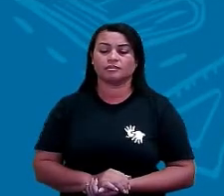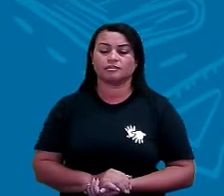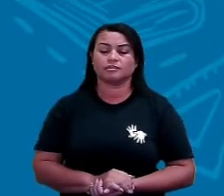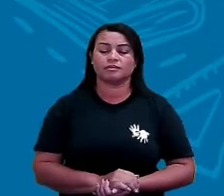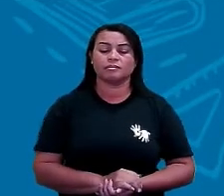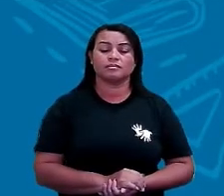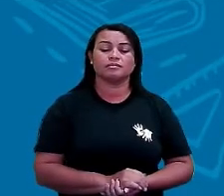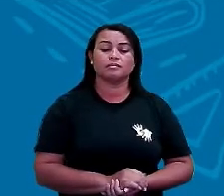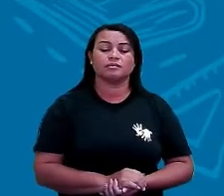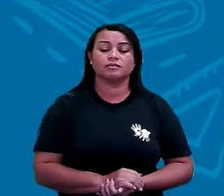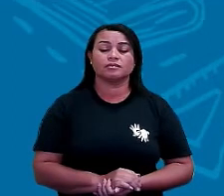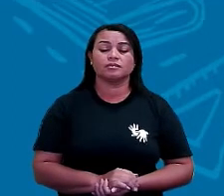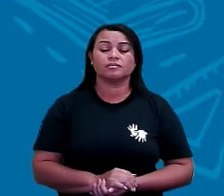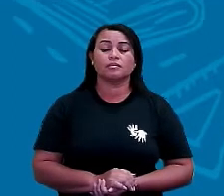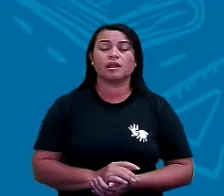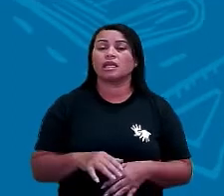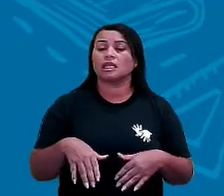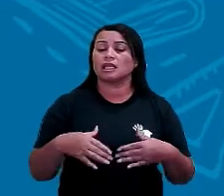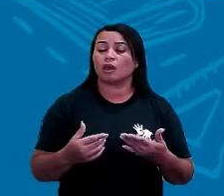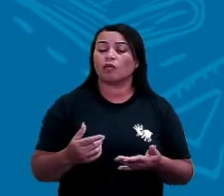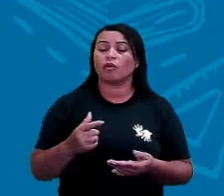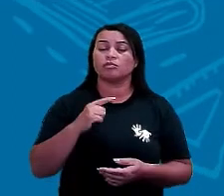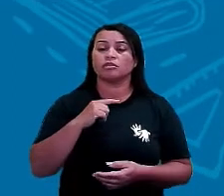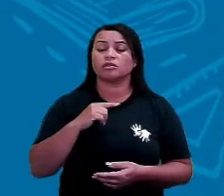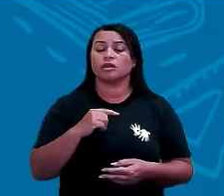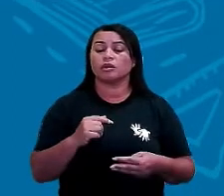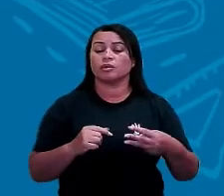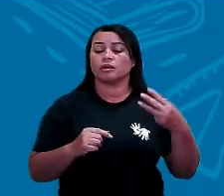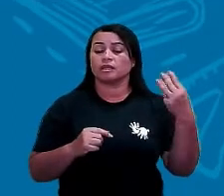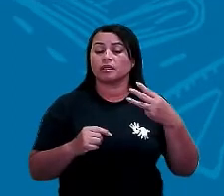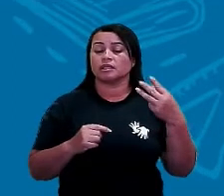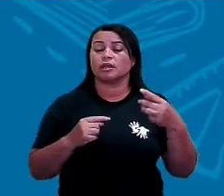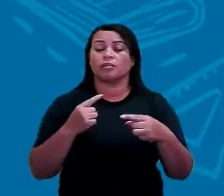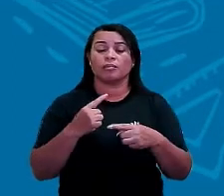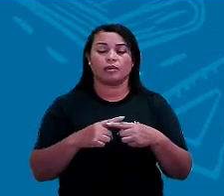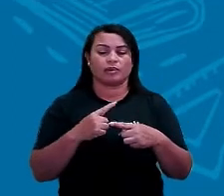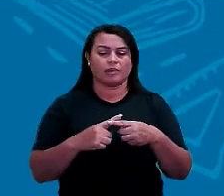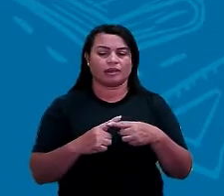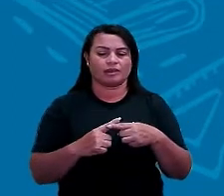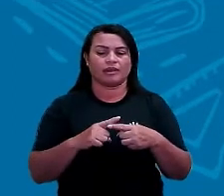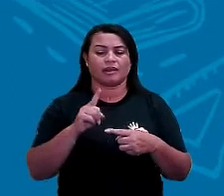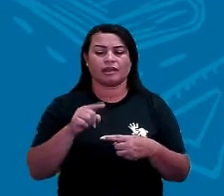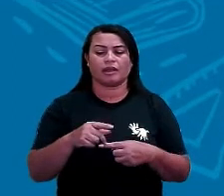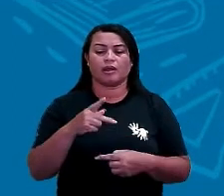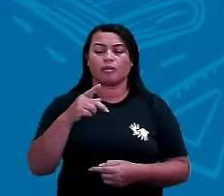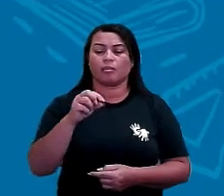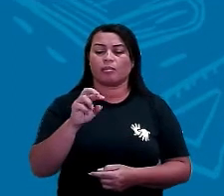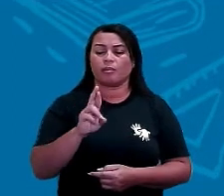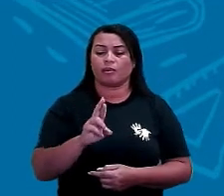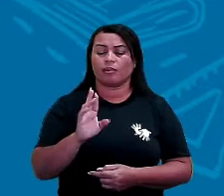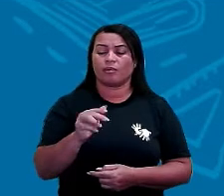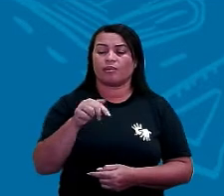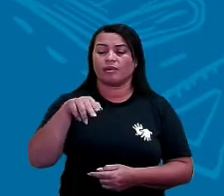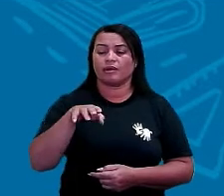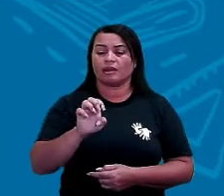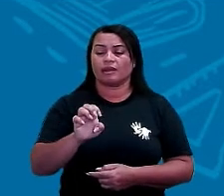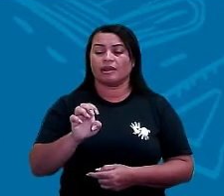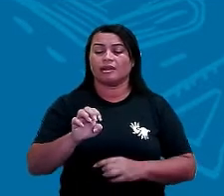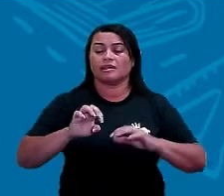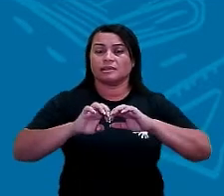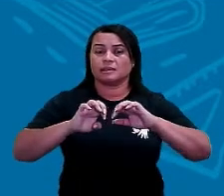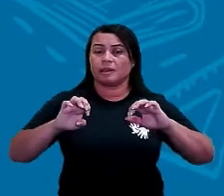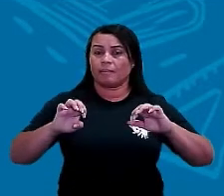Seguindo aqui. Seguindo, a gente vai ter o terceiro porquê. É o porquê separado com